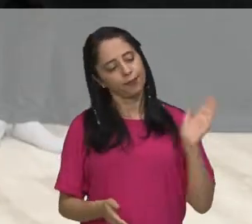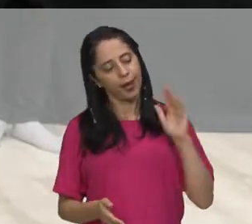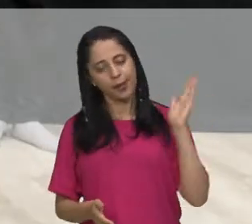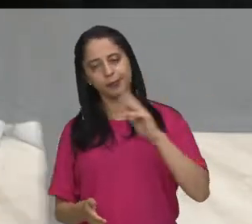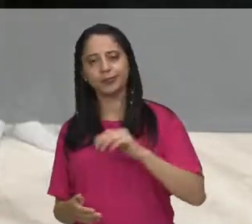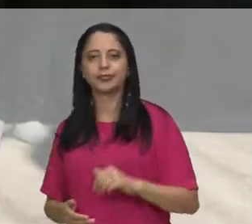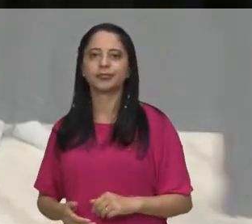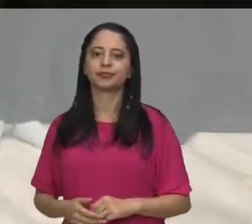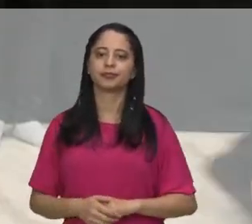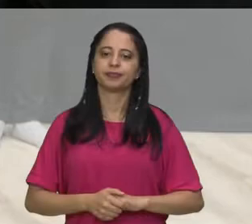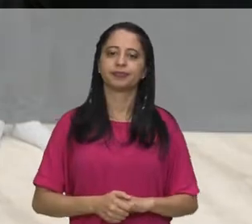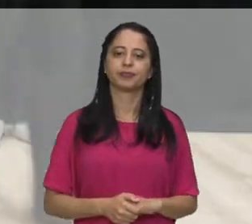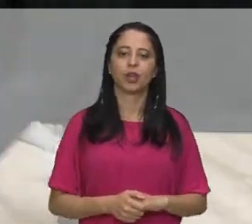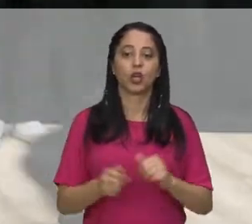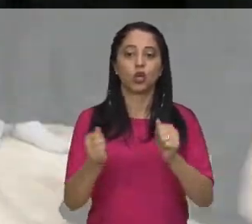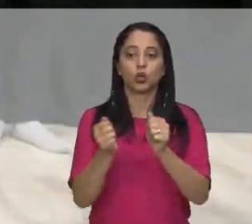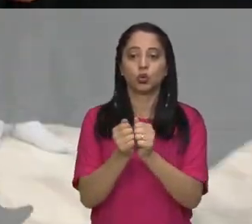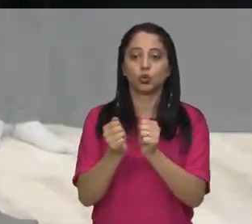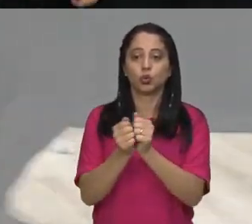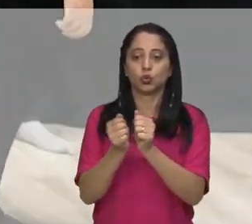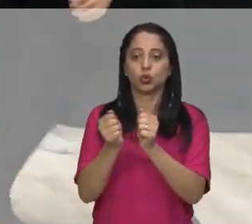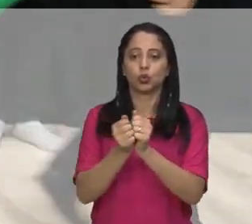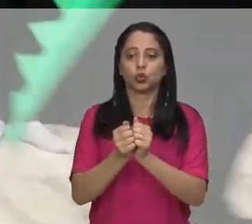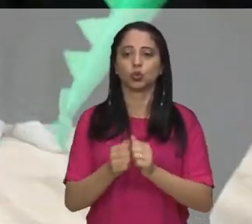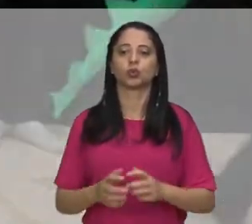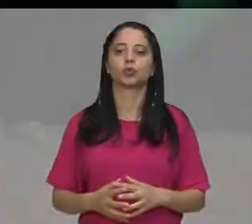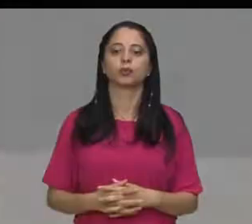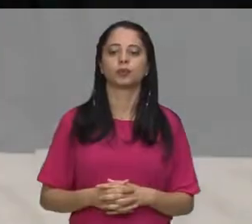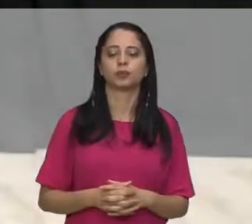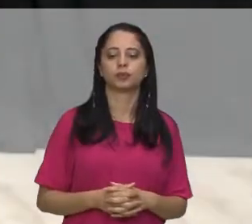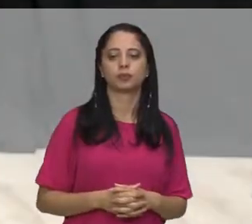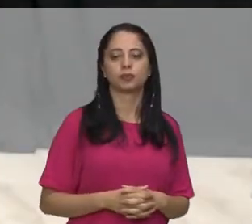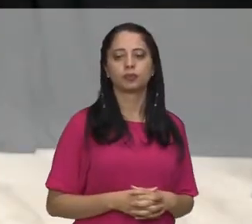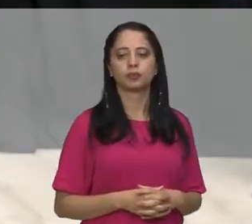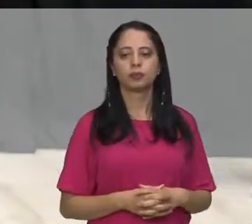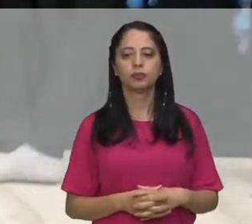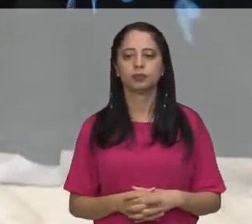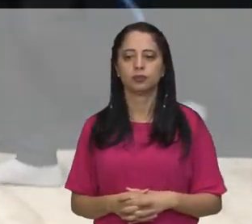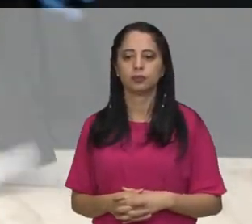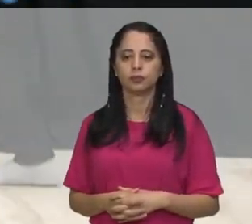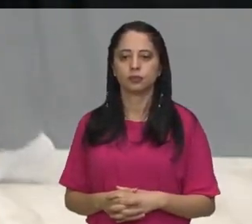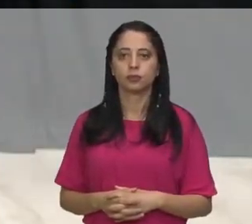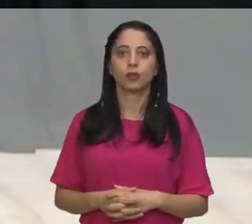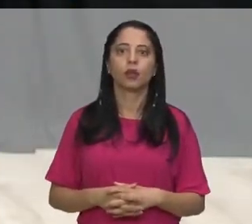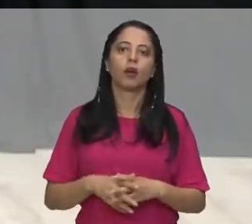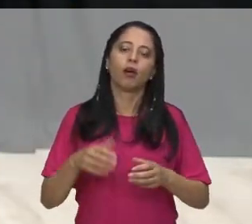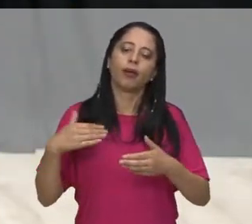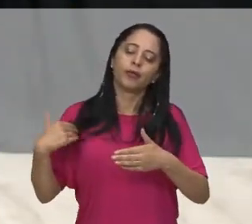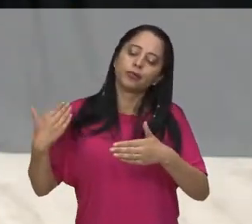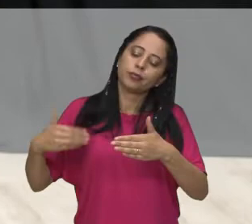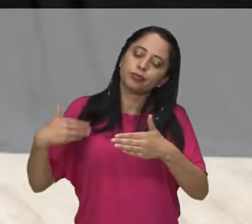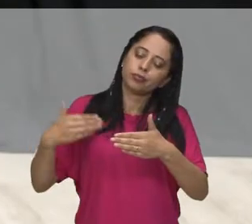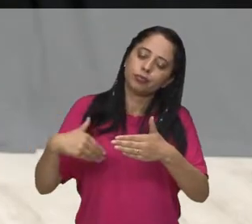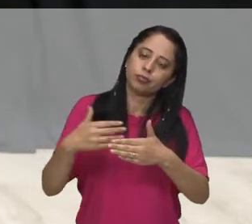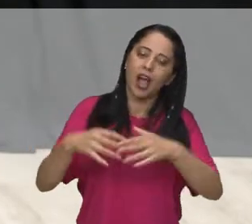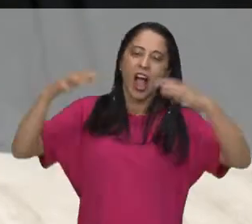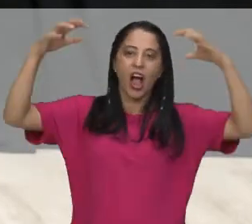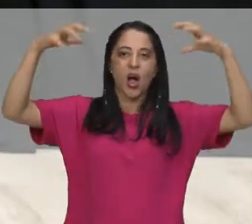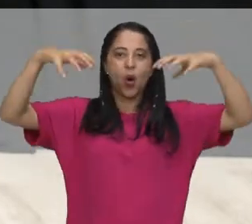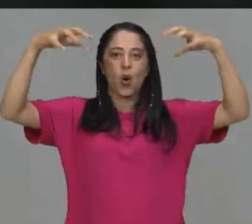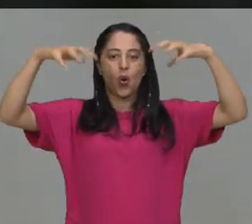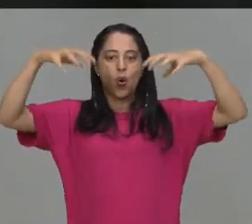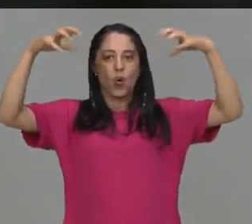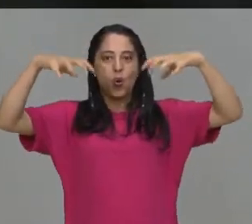Juntos, foram procurar um novo lugar para morar. O tempo passou e a chuva chegou.